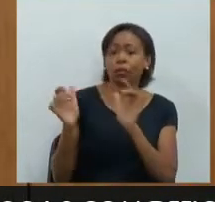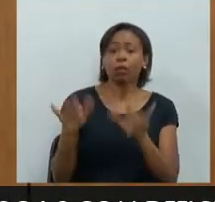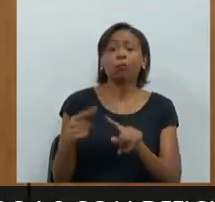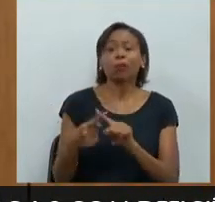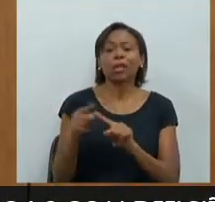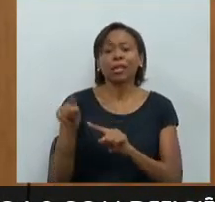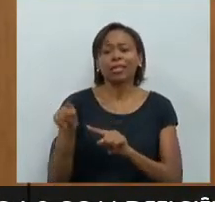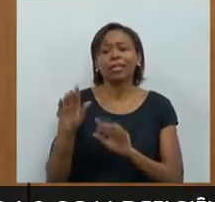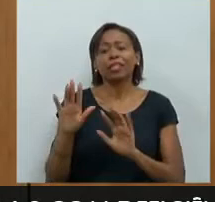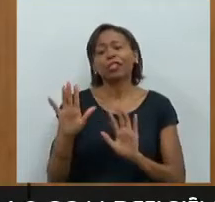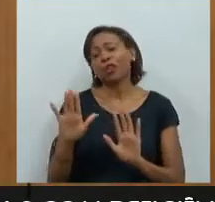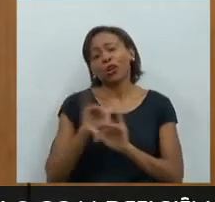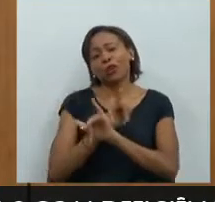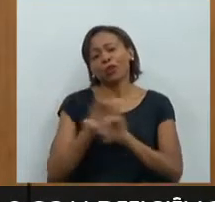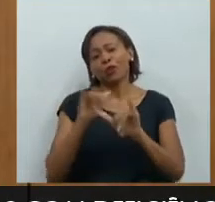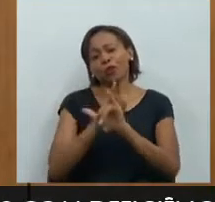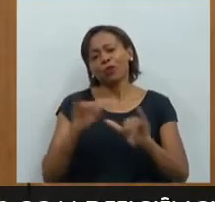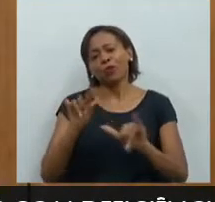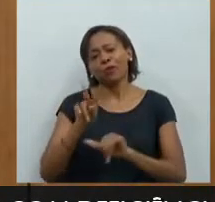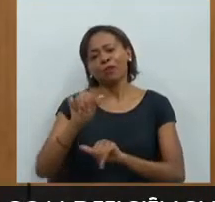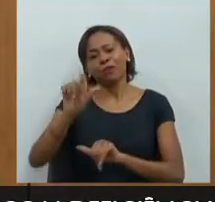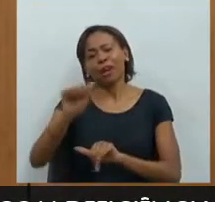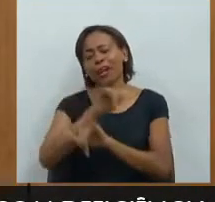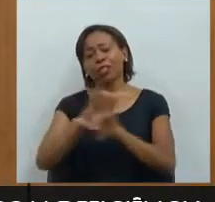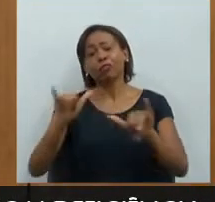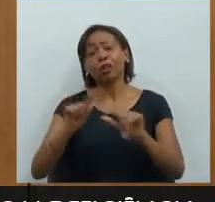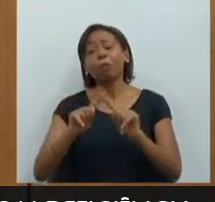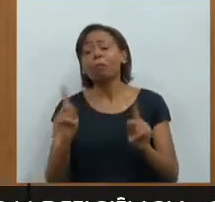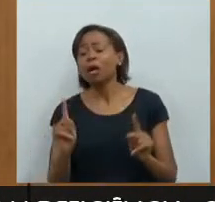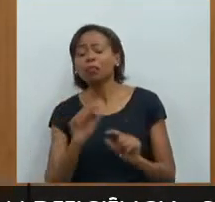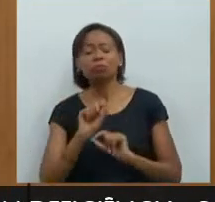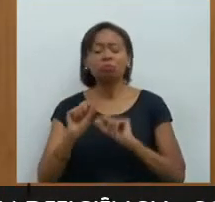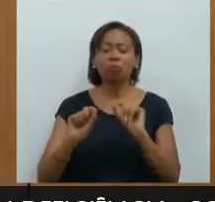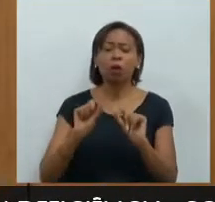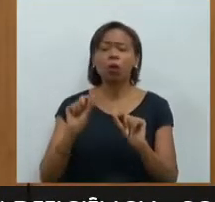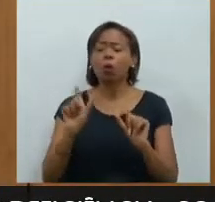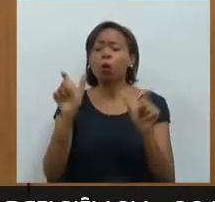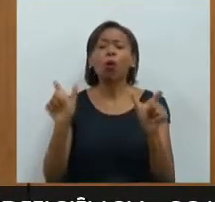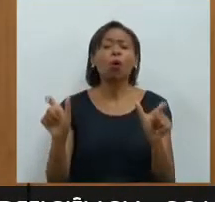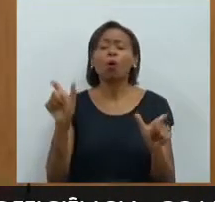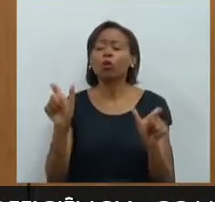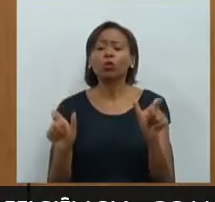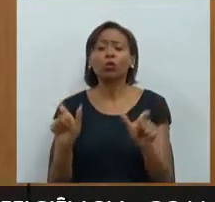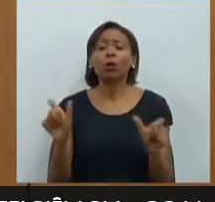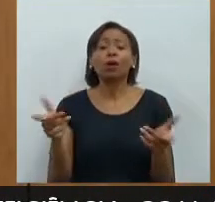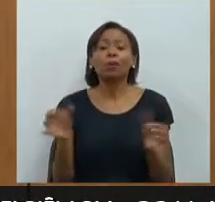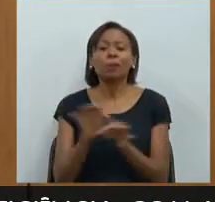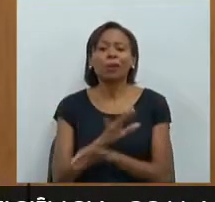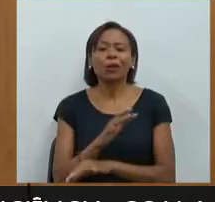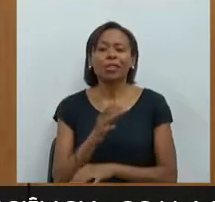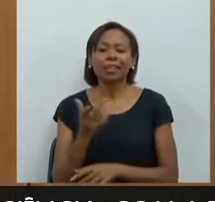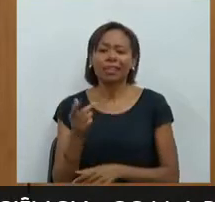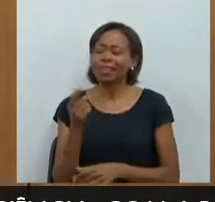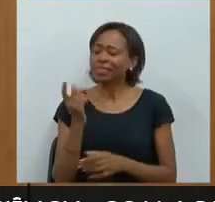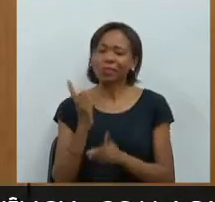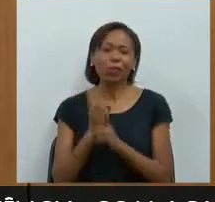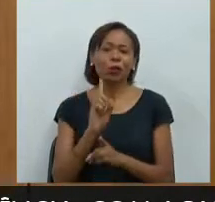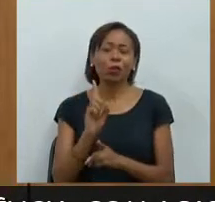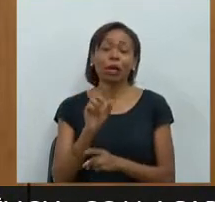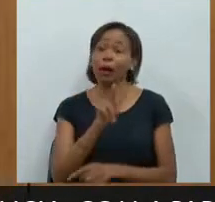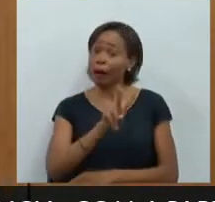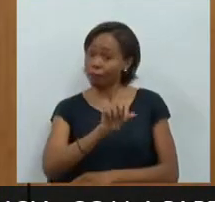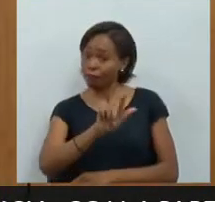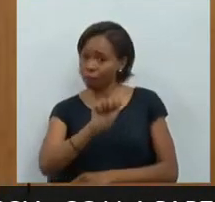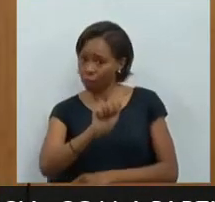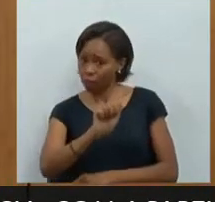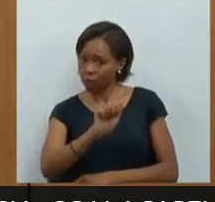vaga e não tem as pessoas que estejam preparadas. Então, a vaga existe, é obrigatória,